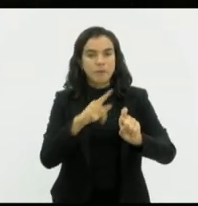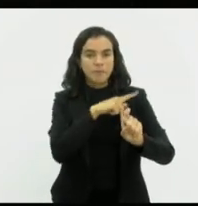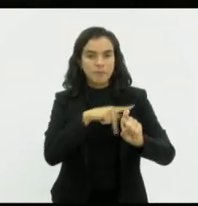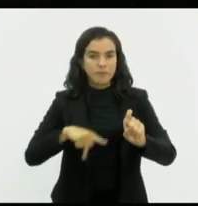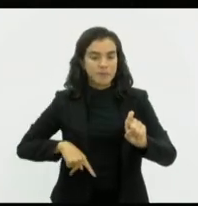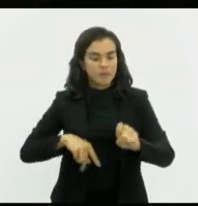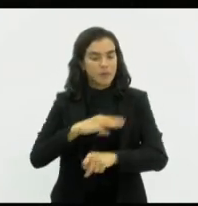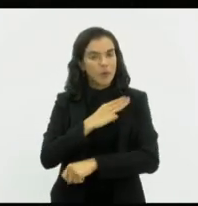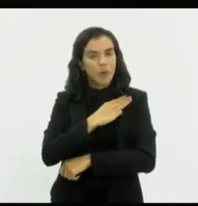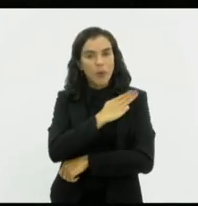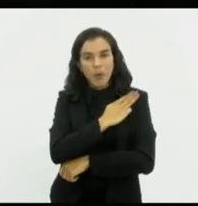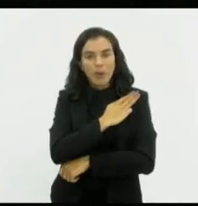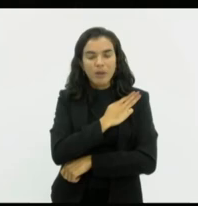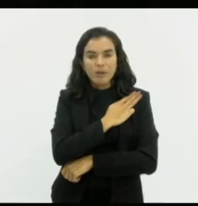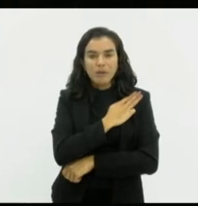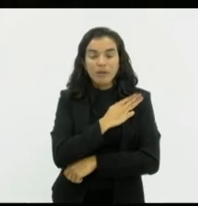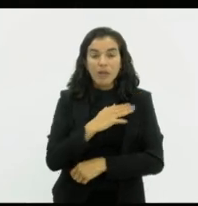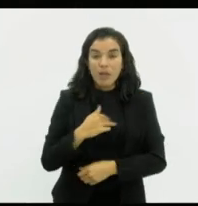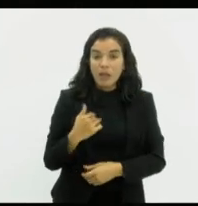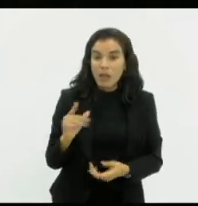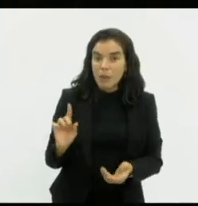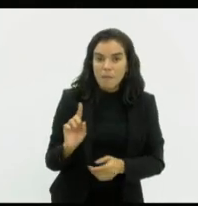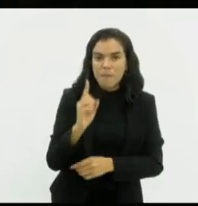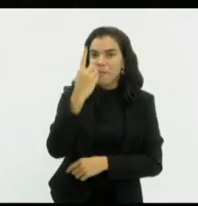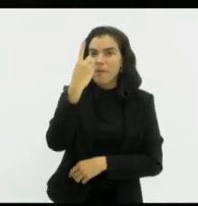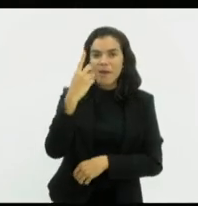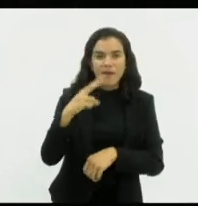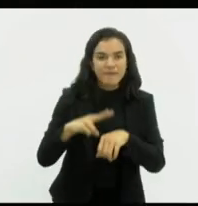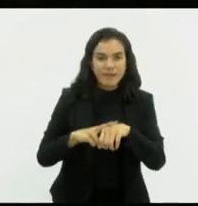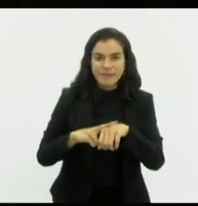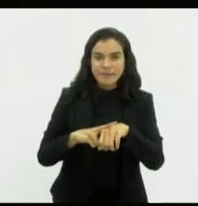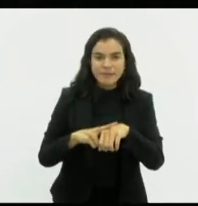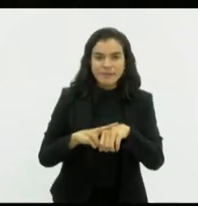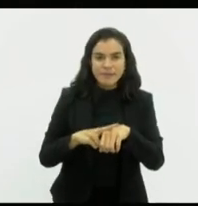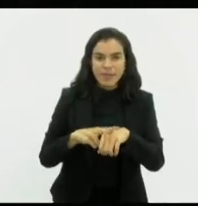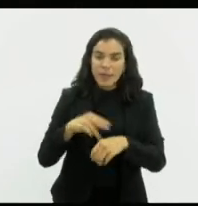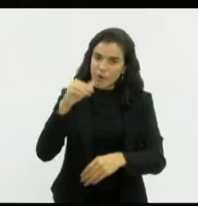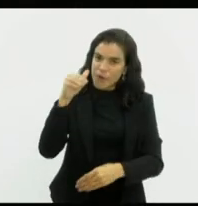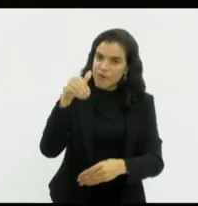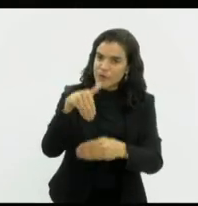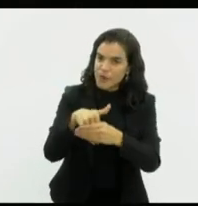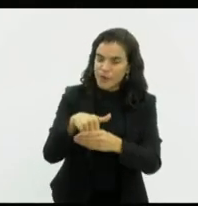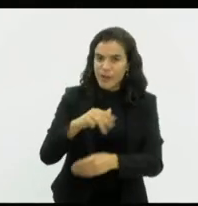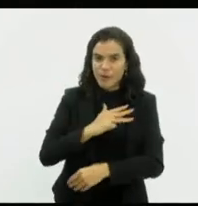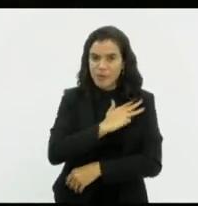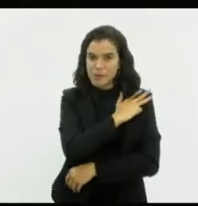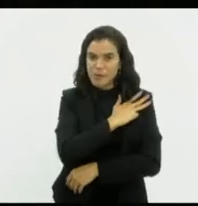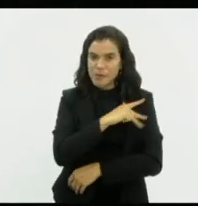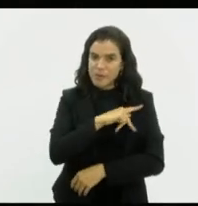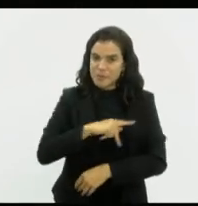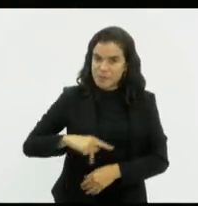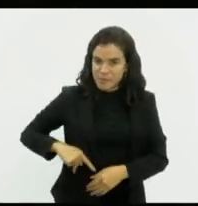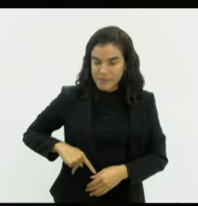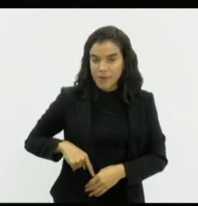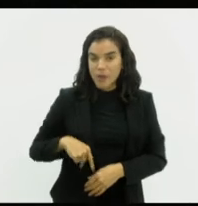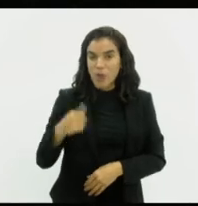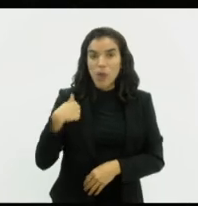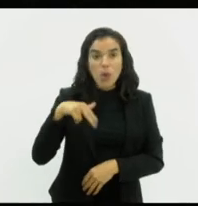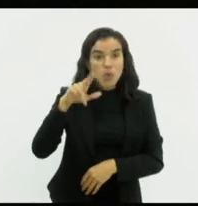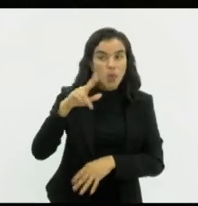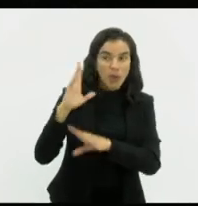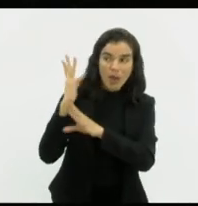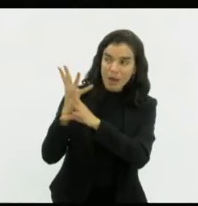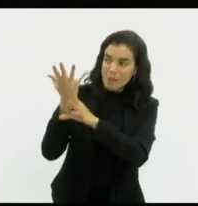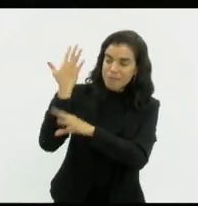Lula, e aí eu digo que pela primeira vez na minha história da minha vida, eu votei no Lula para presidente do PT, que eu nunca havia